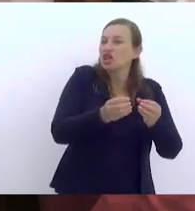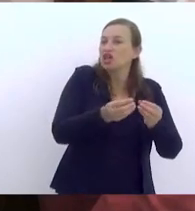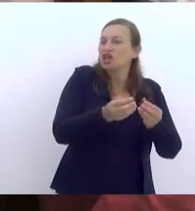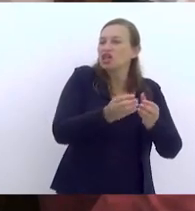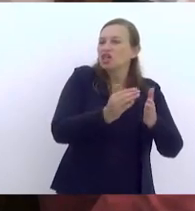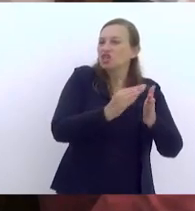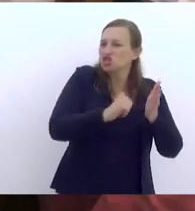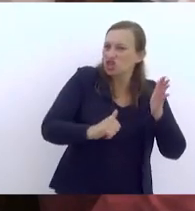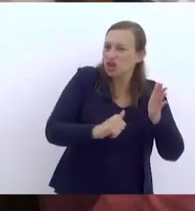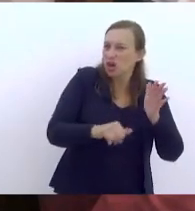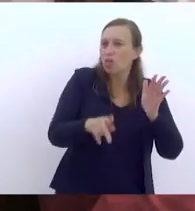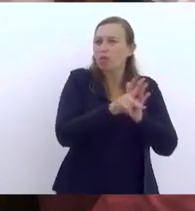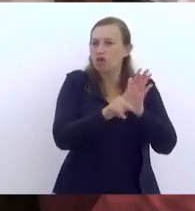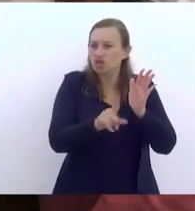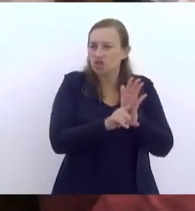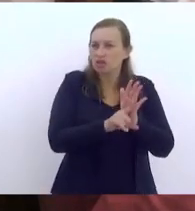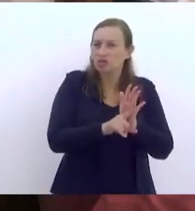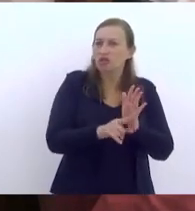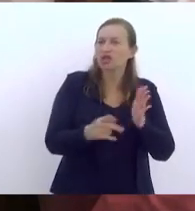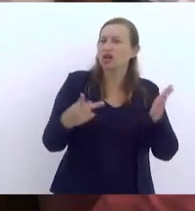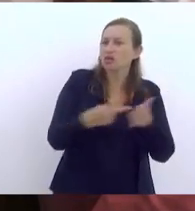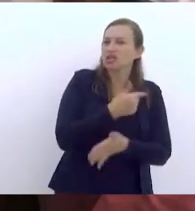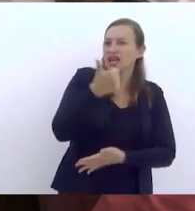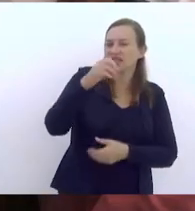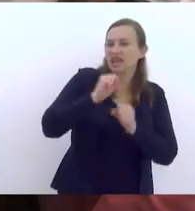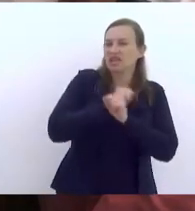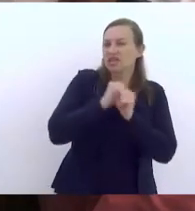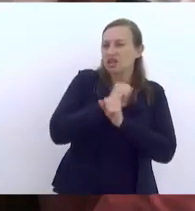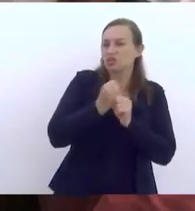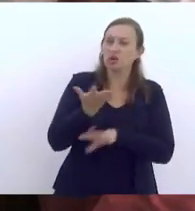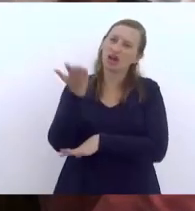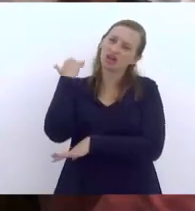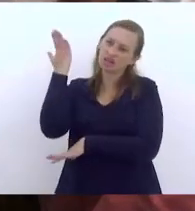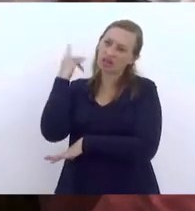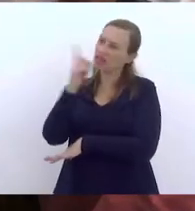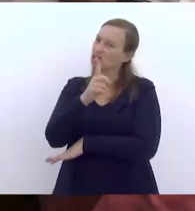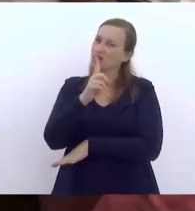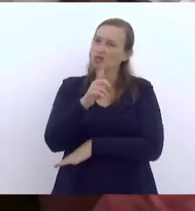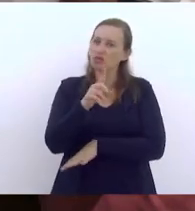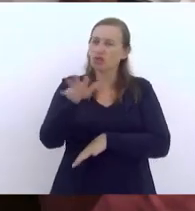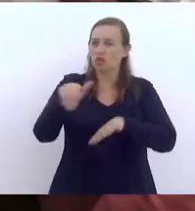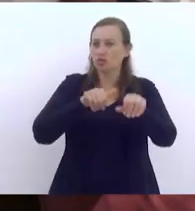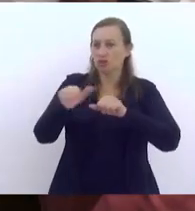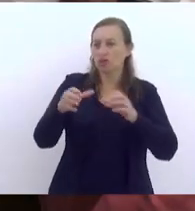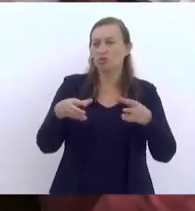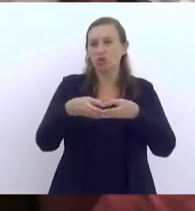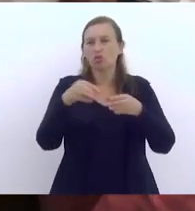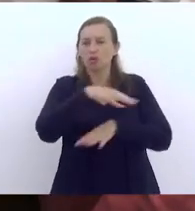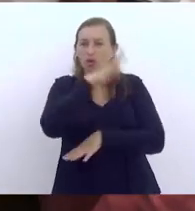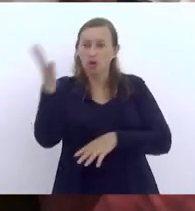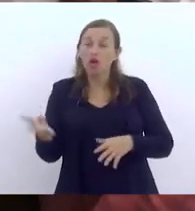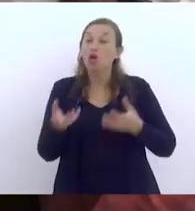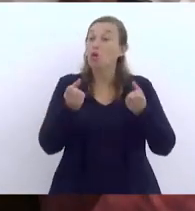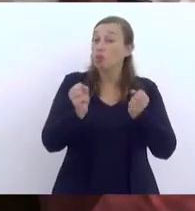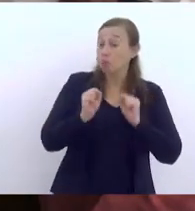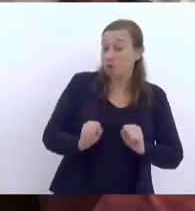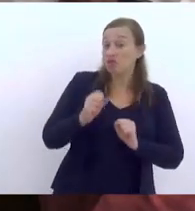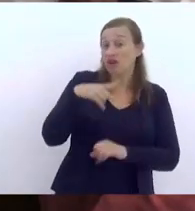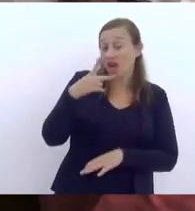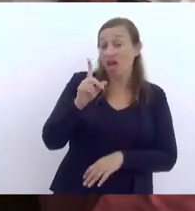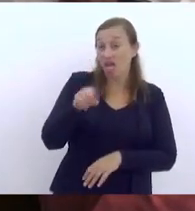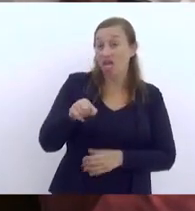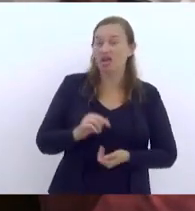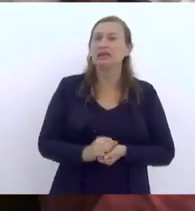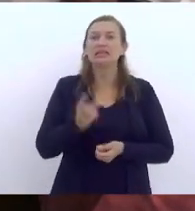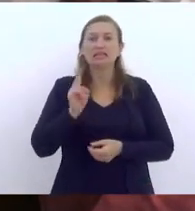base num ato que aconteceu há 10 anos atrás e que não foi convocado pelo Arco-Íris. O que eu posso dizer é que,